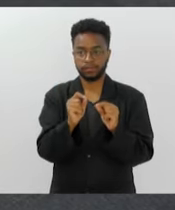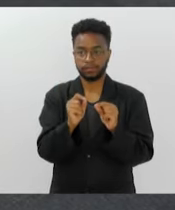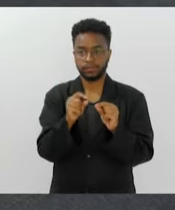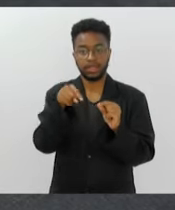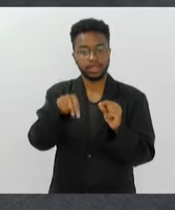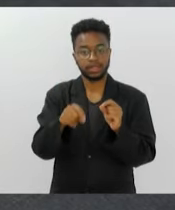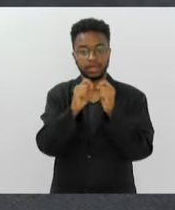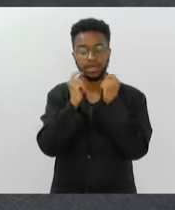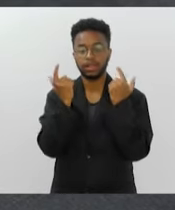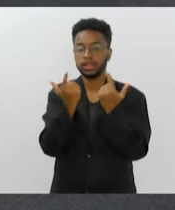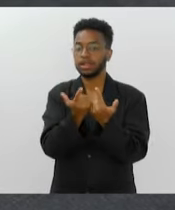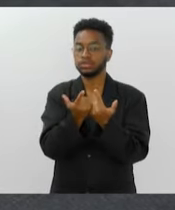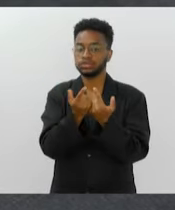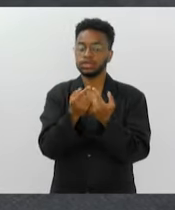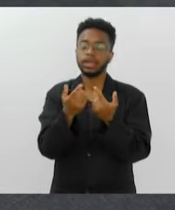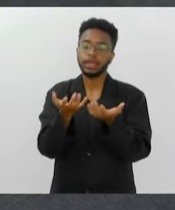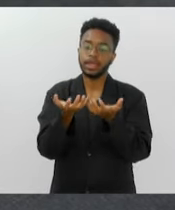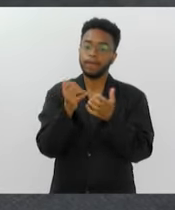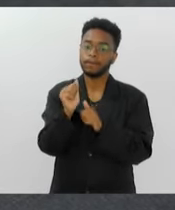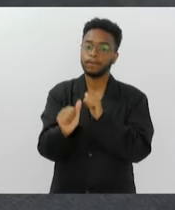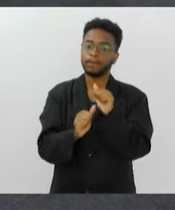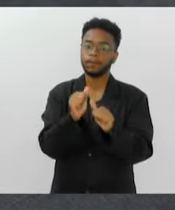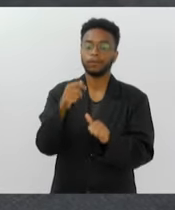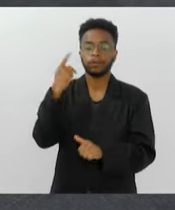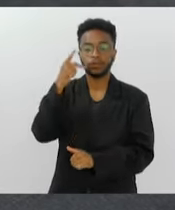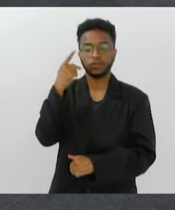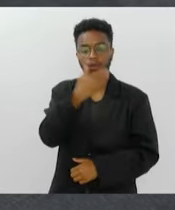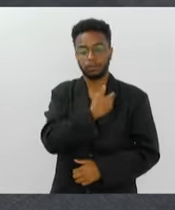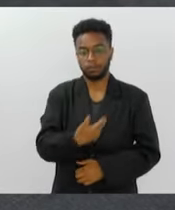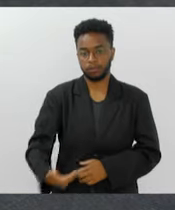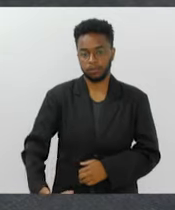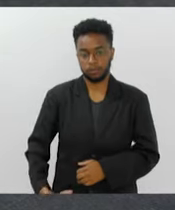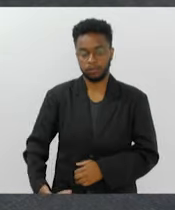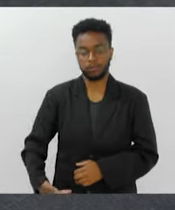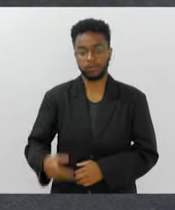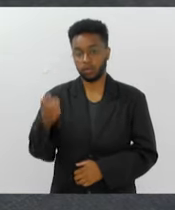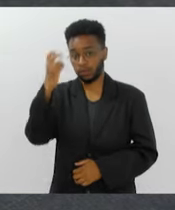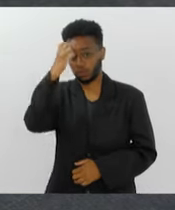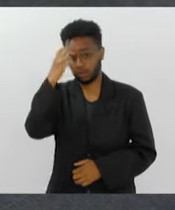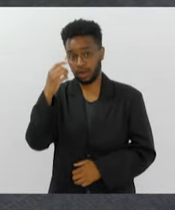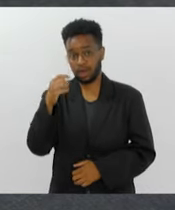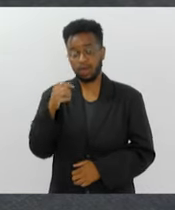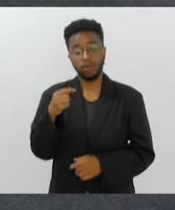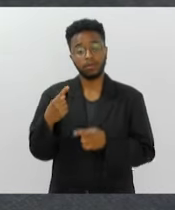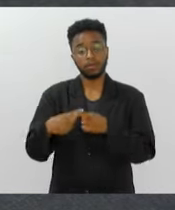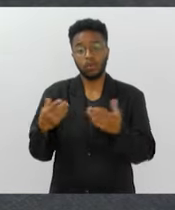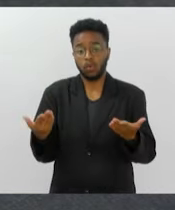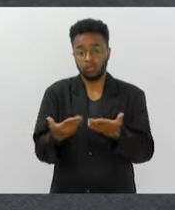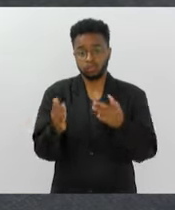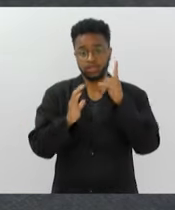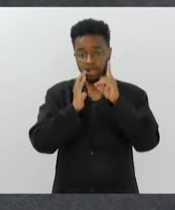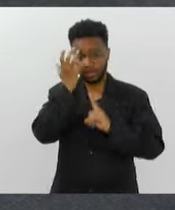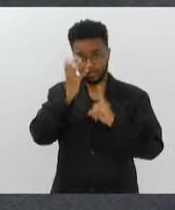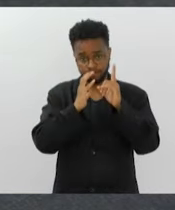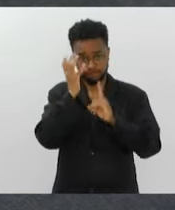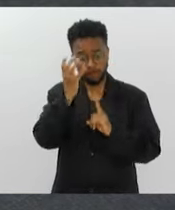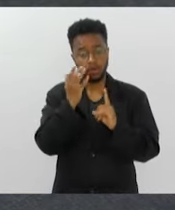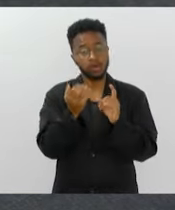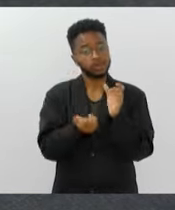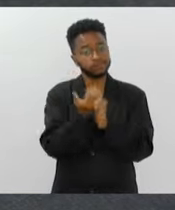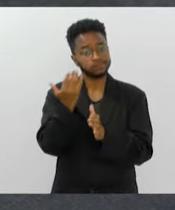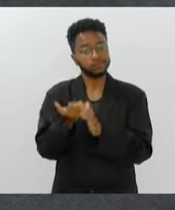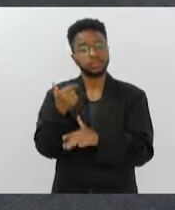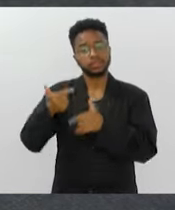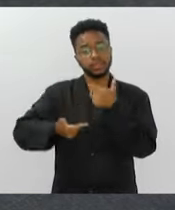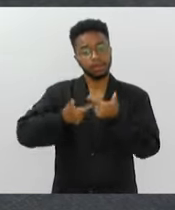é transformar eh as políticas públicas culturais para que o Carnaval que hoje é um grande gerador de emprego e renda